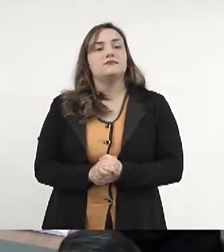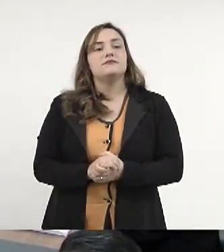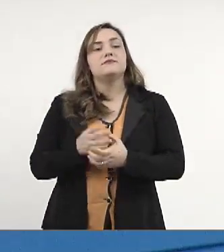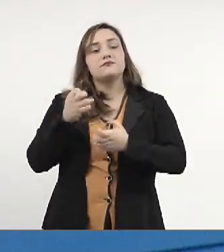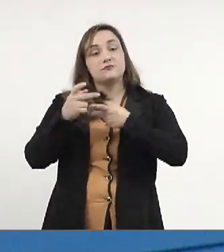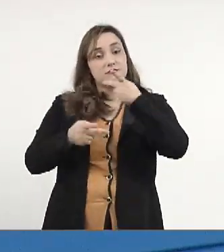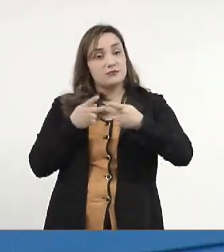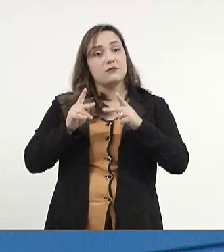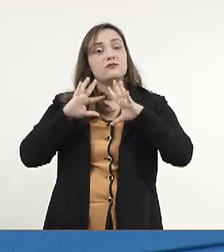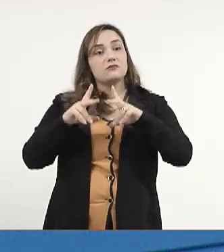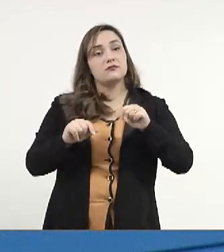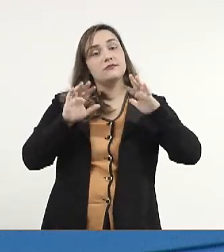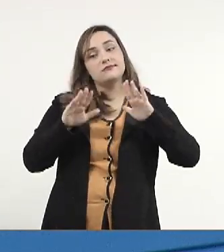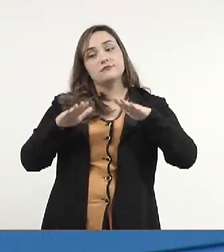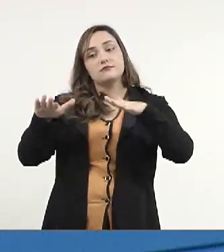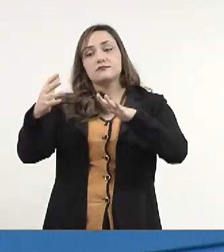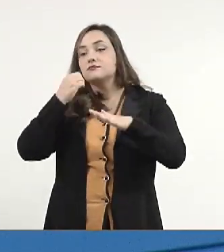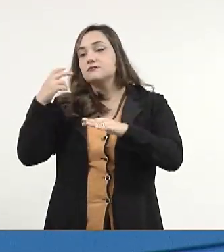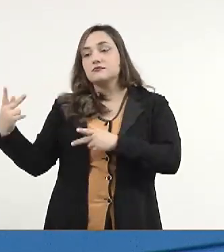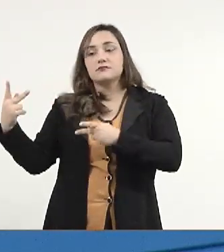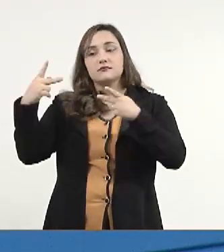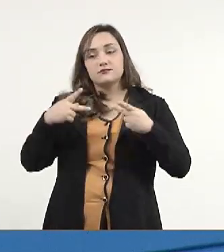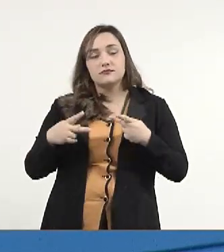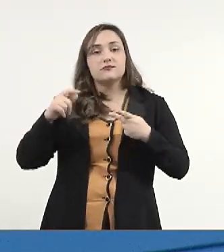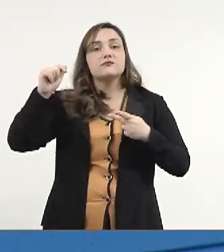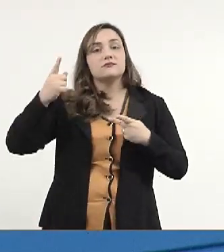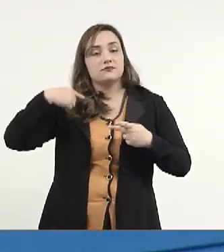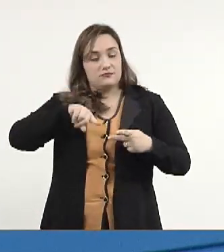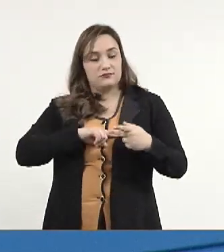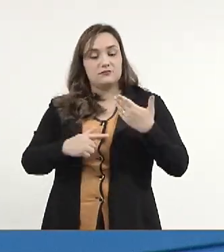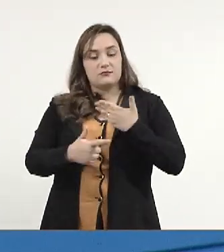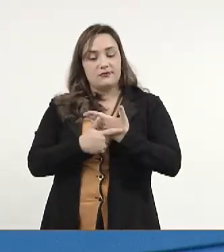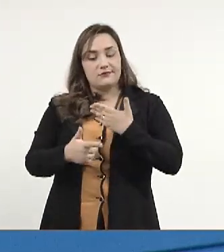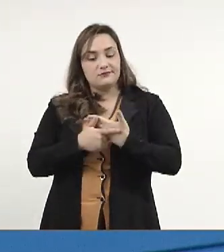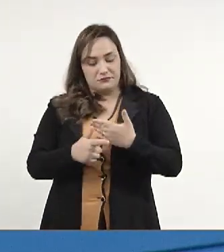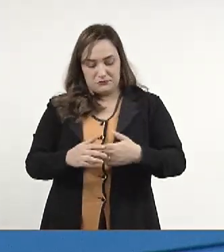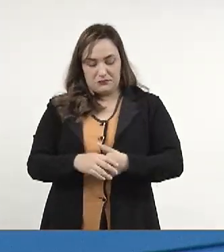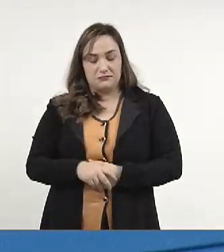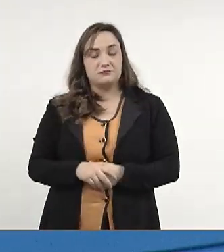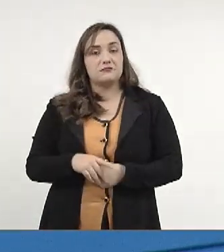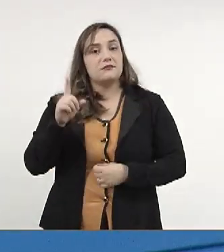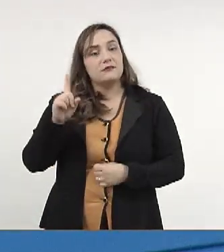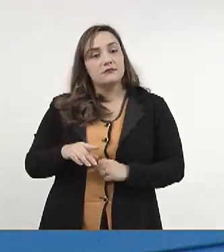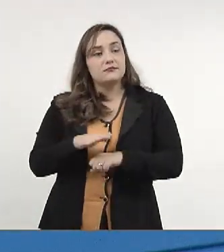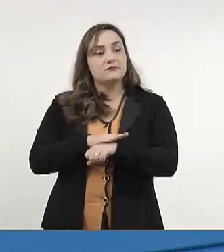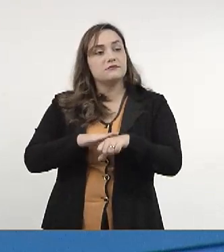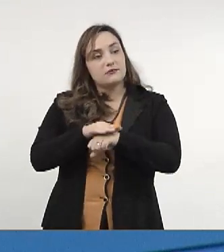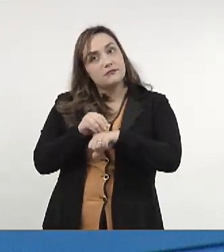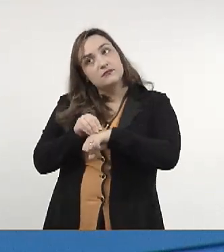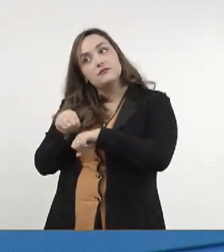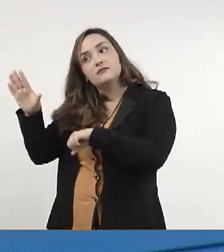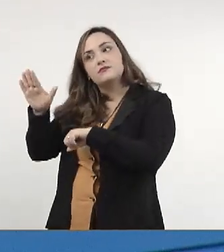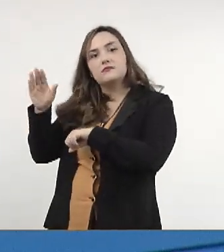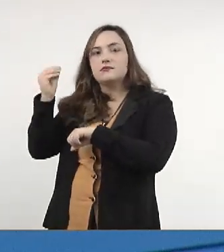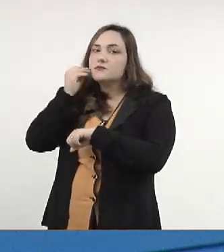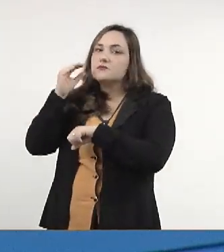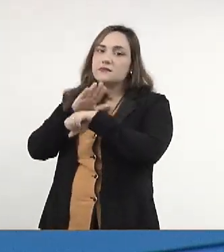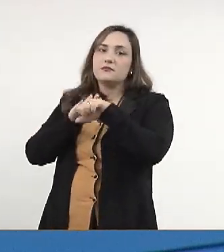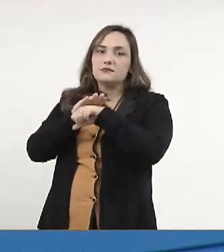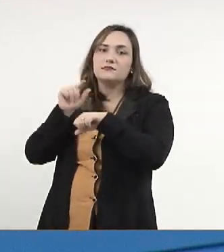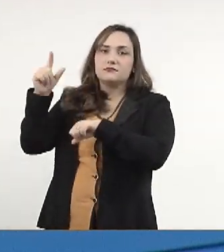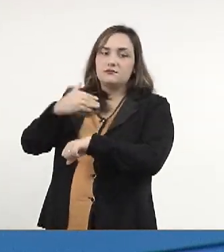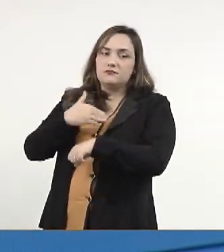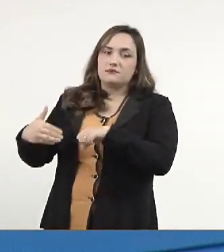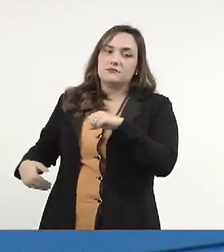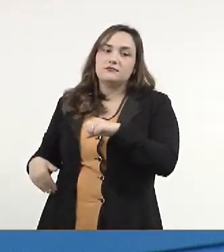toda manifestação é bem-vinda e o nosso papel é ser porta-vozes, interlocutores junto